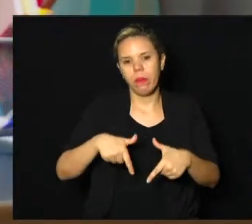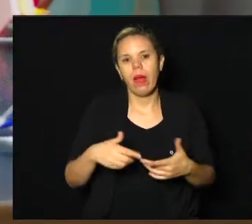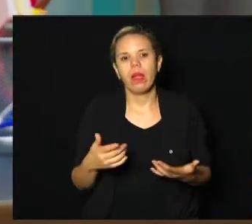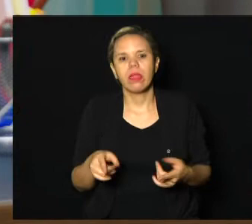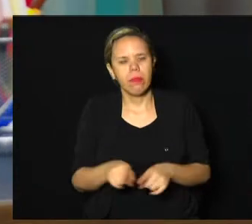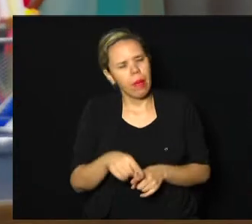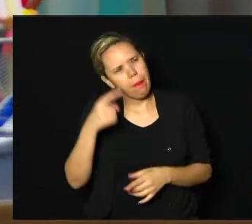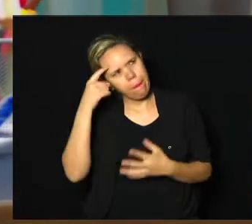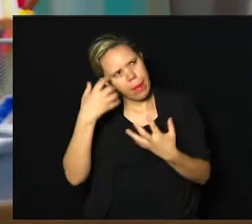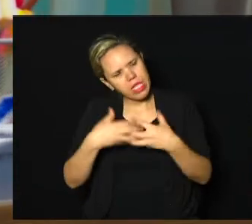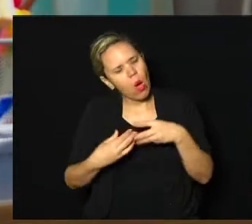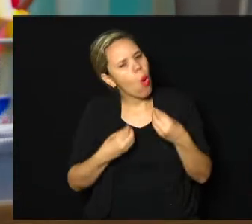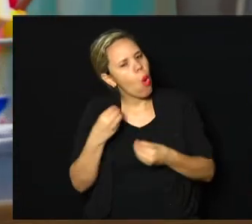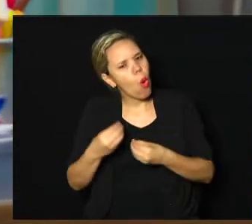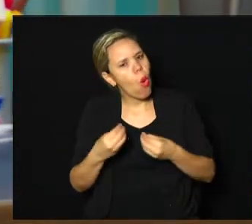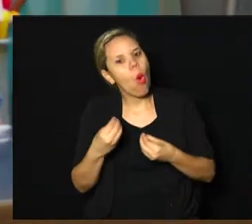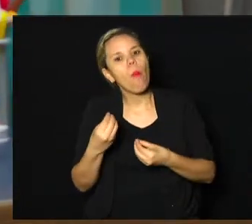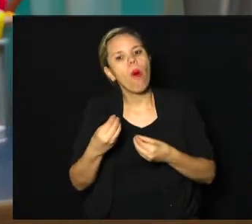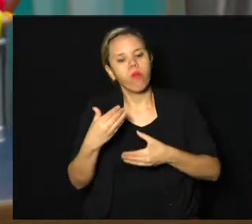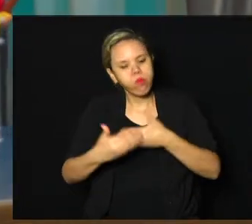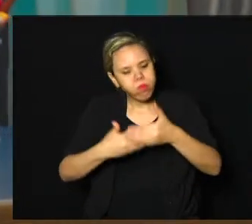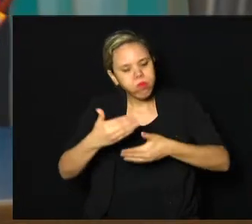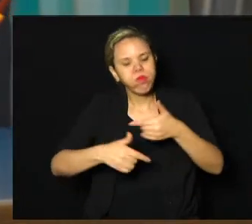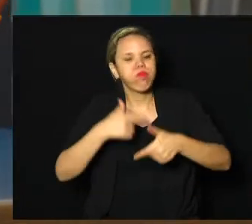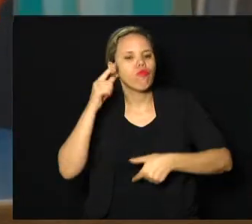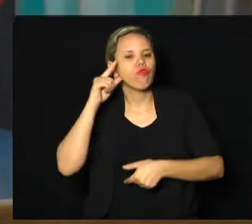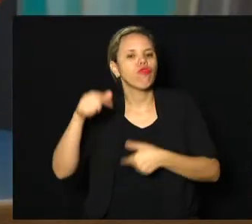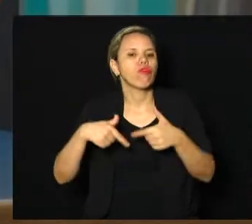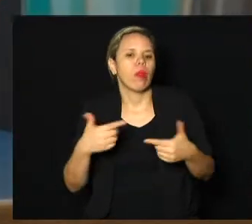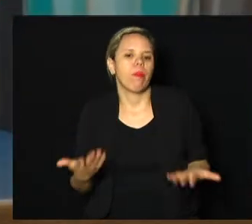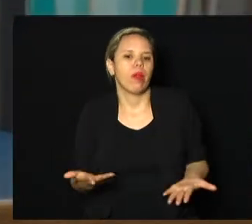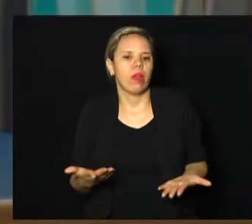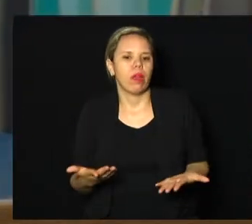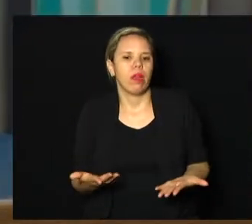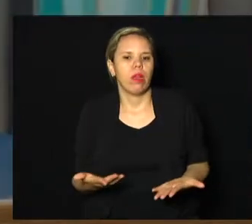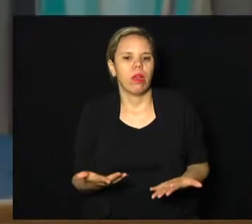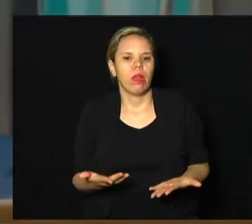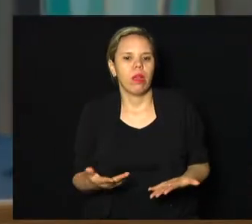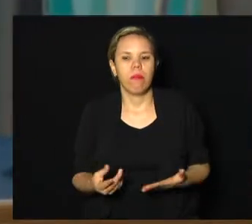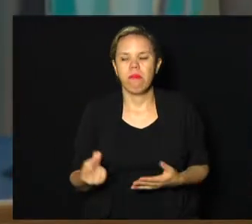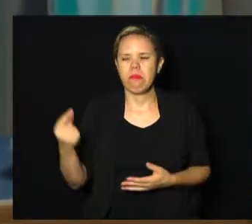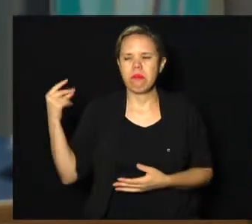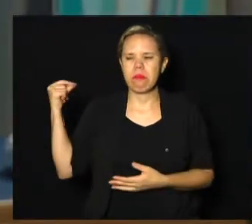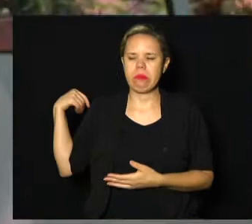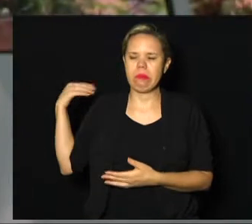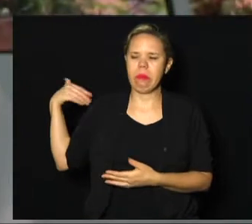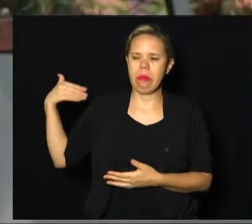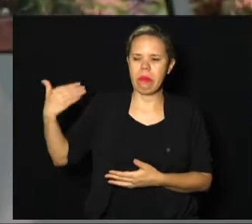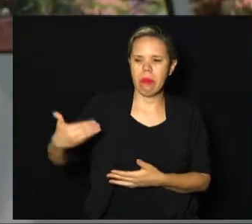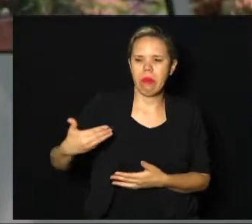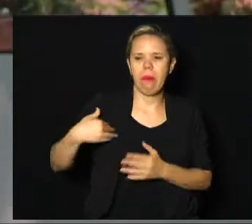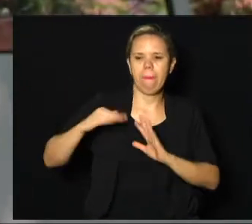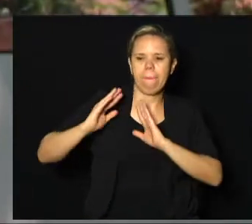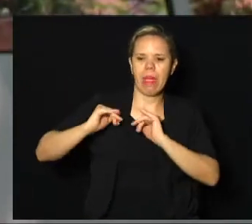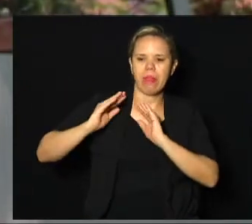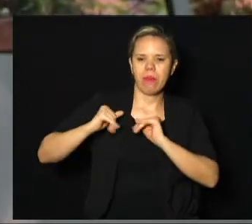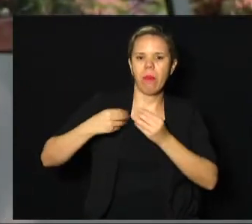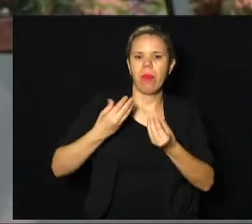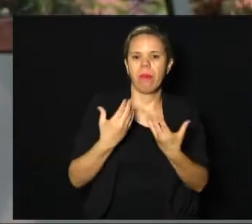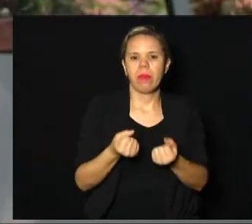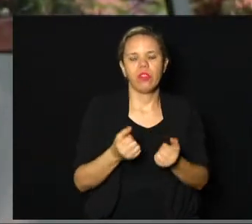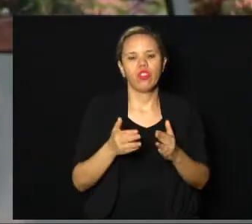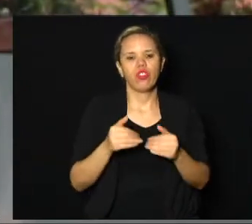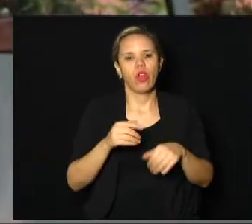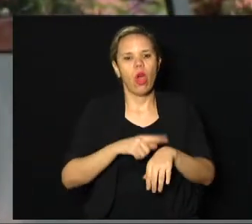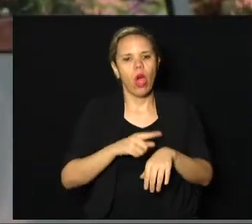também repensar um pouco toda essa rotina, né? A gente via muita gente há muito tempo pedindo para ter um pouco de flexibilidade